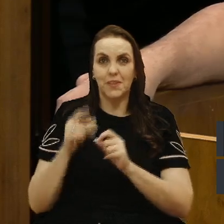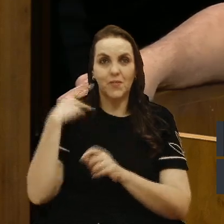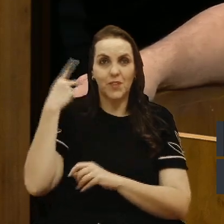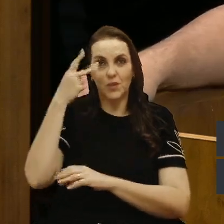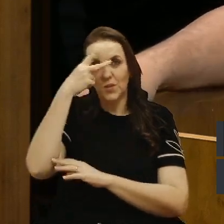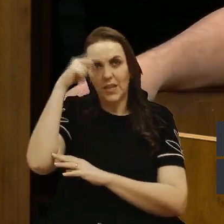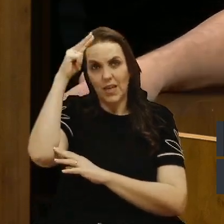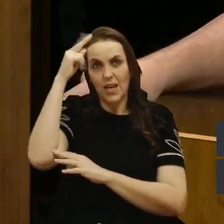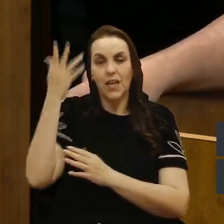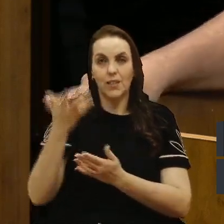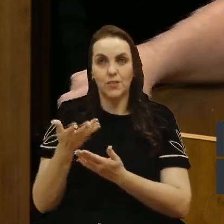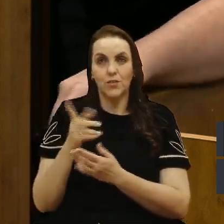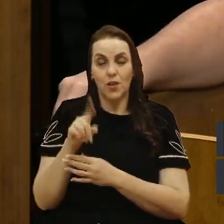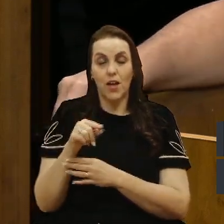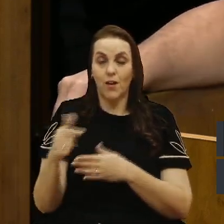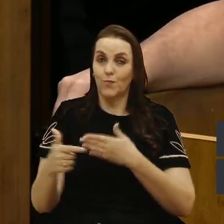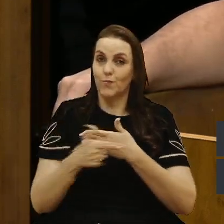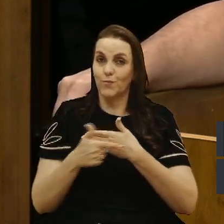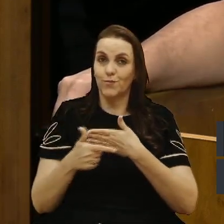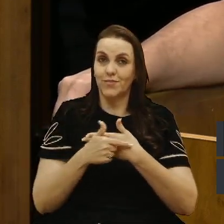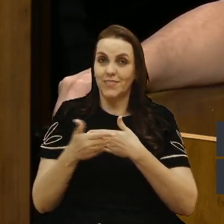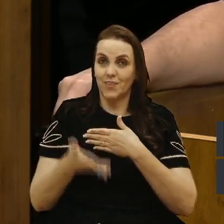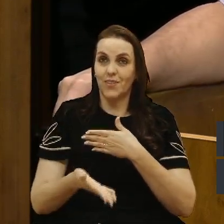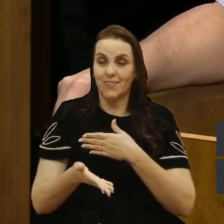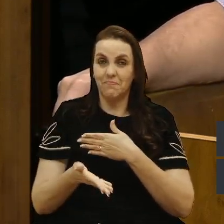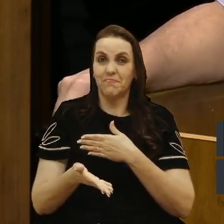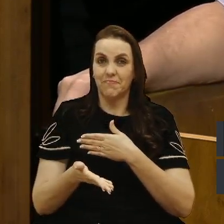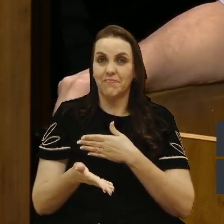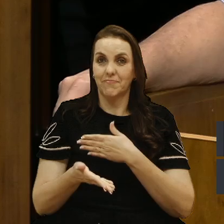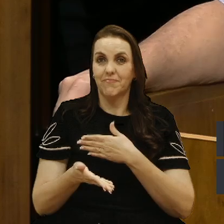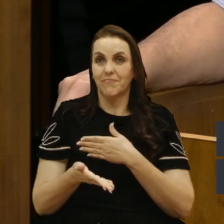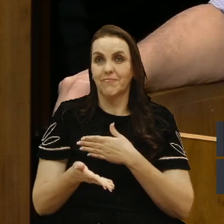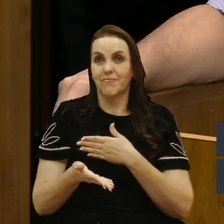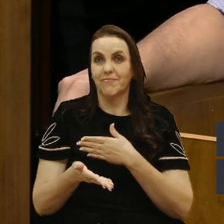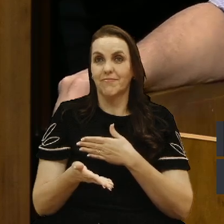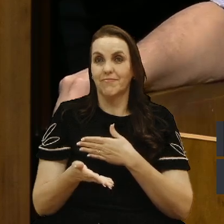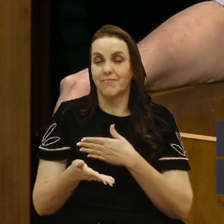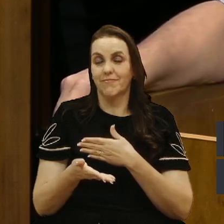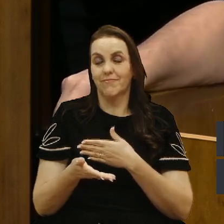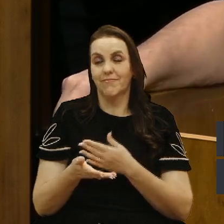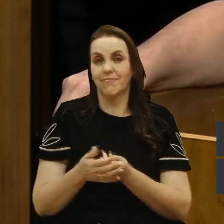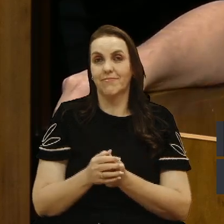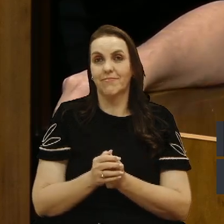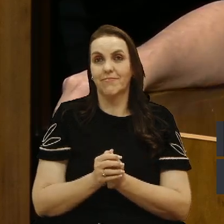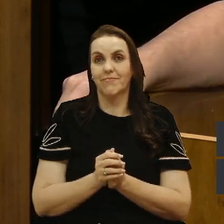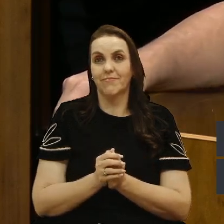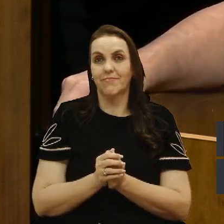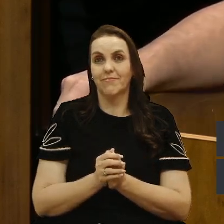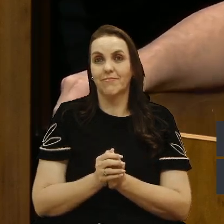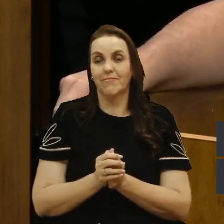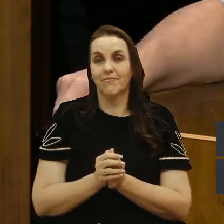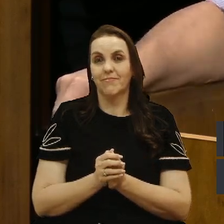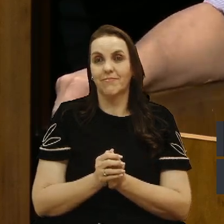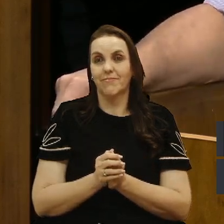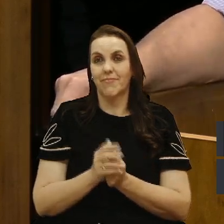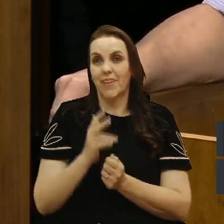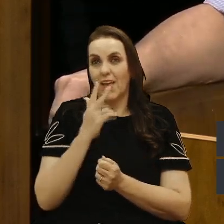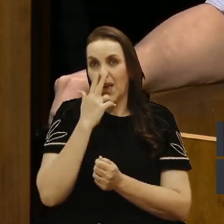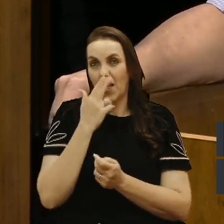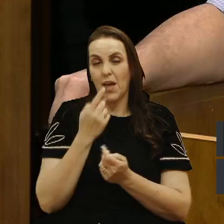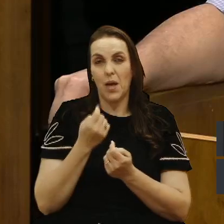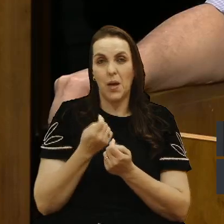Rosa cumpria um papel aqui, cumpre, né? Eu acho que uma espécie de